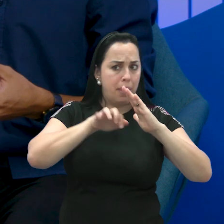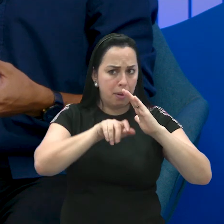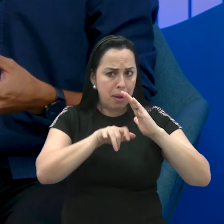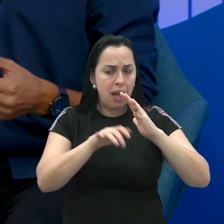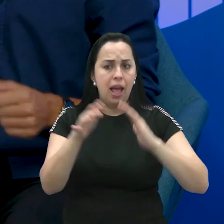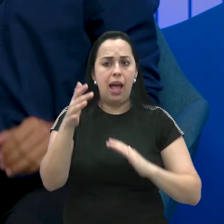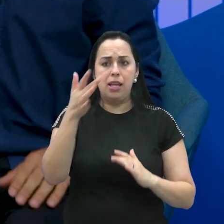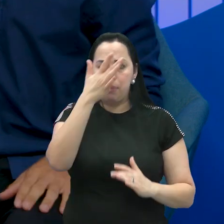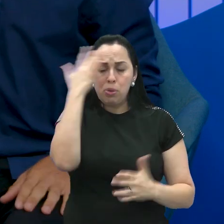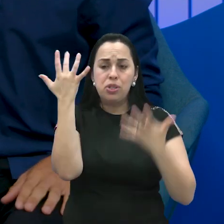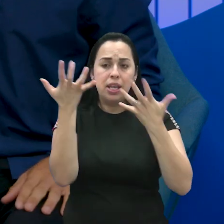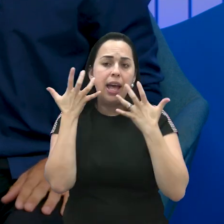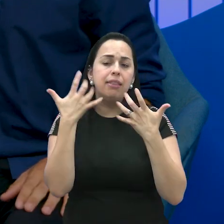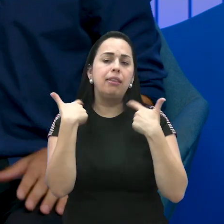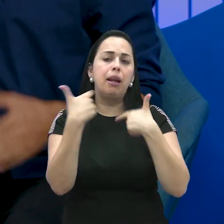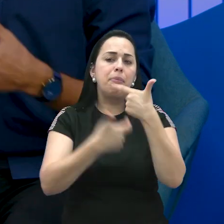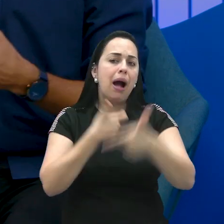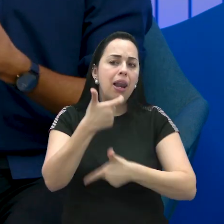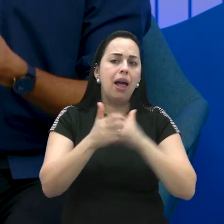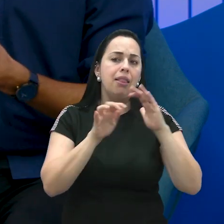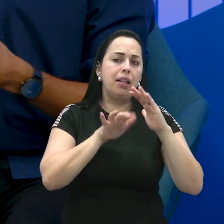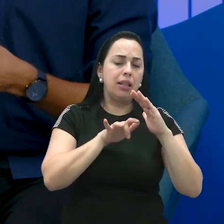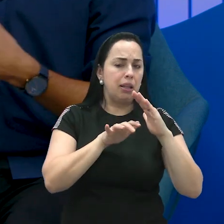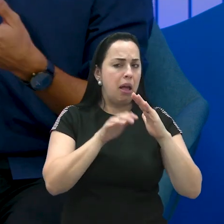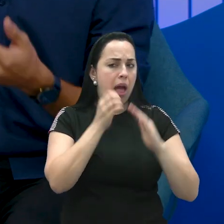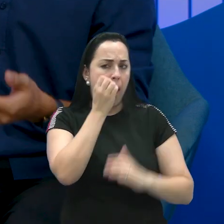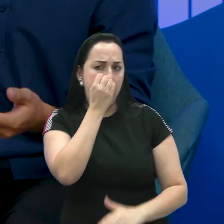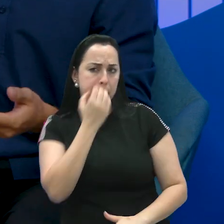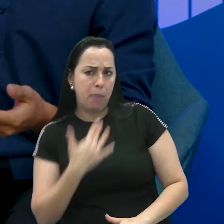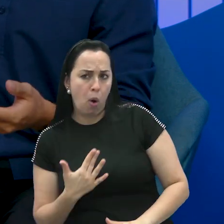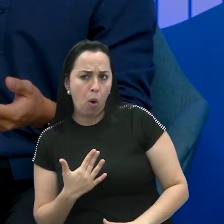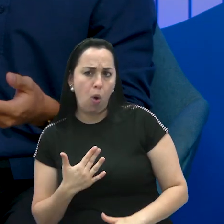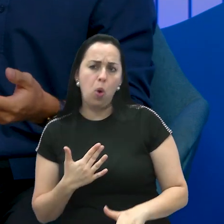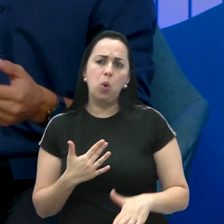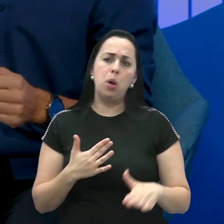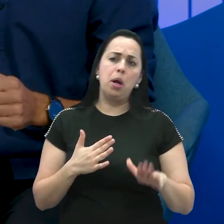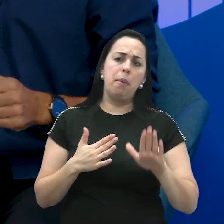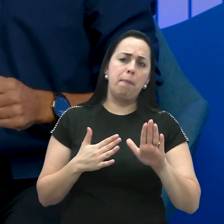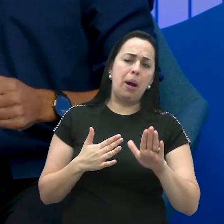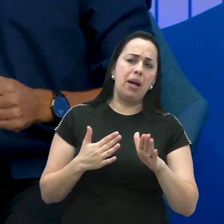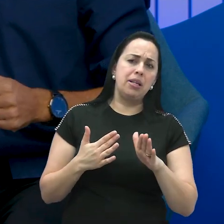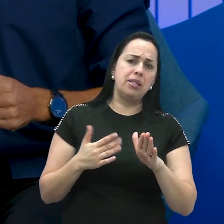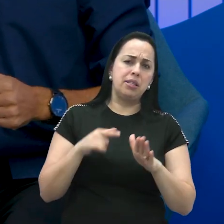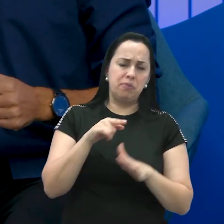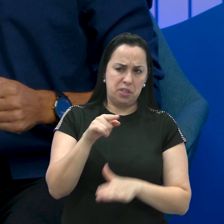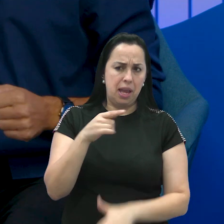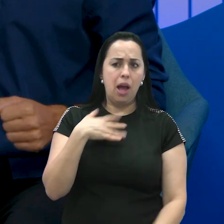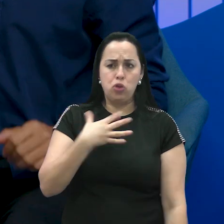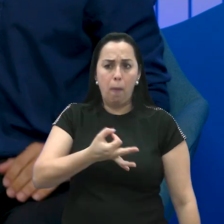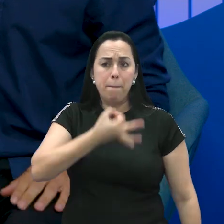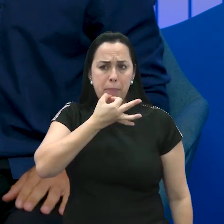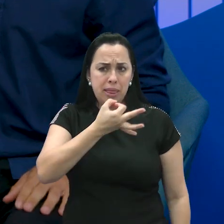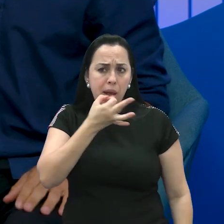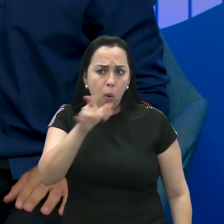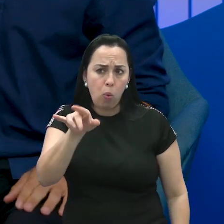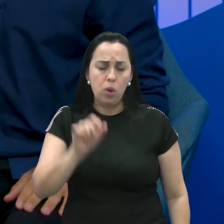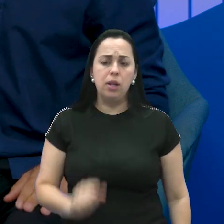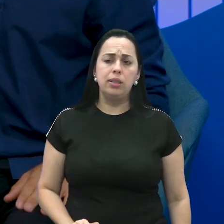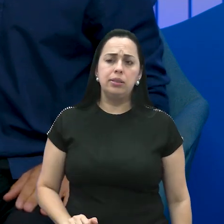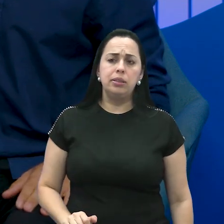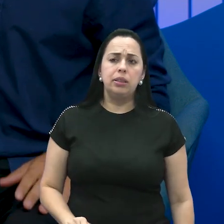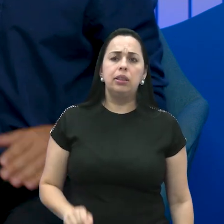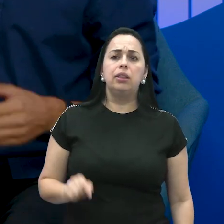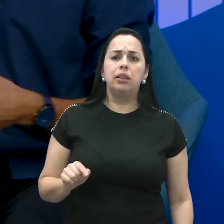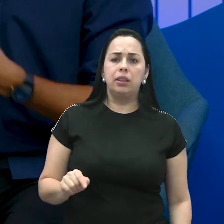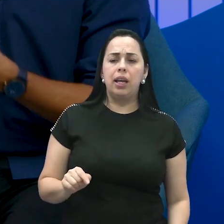profissionais têm buscado isso. Até que ponto isso é um benefício, isso é uma responsabilidade? Você acredita que